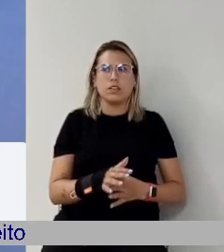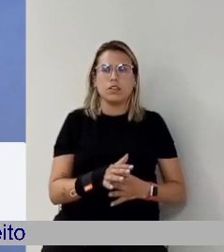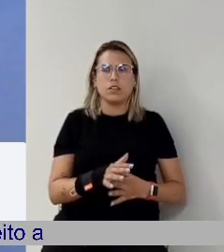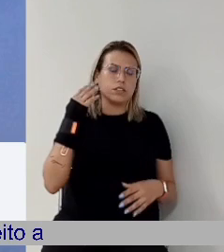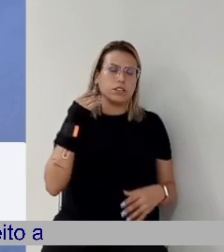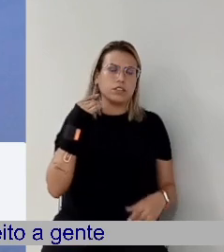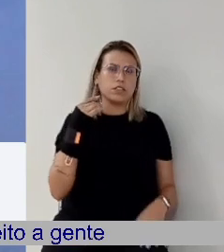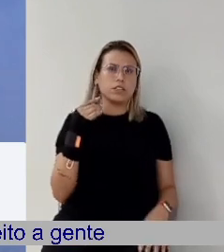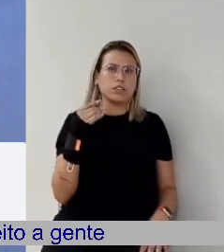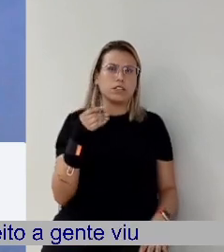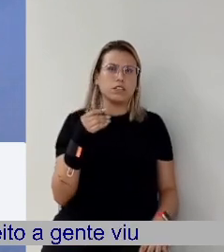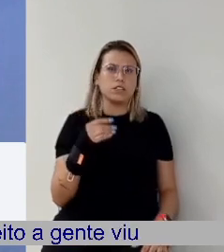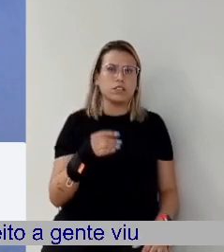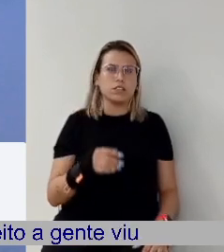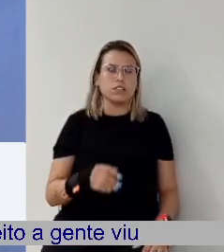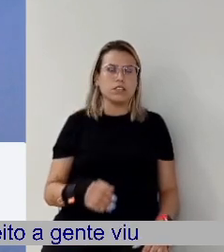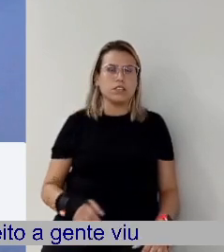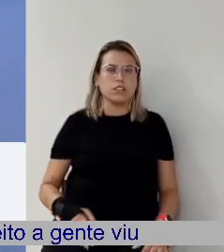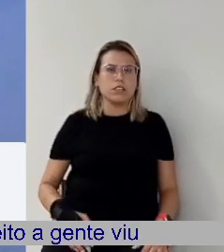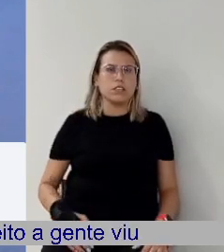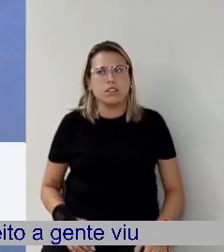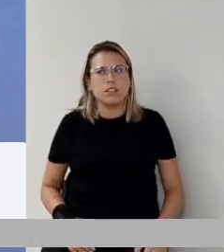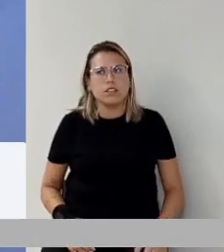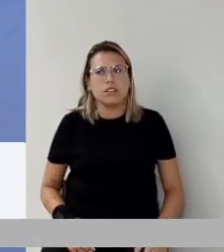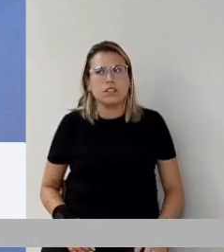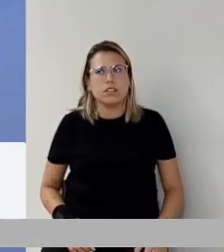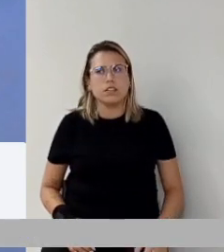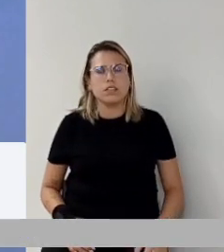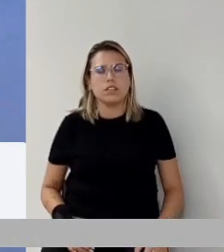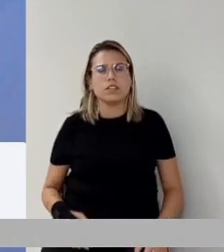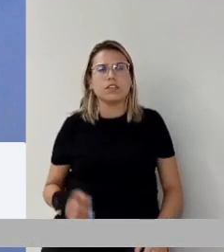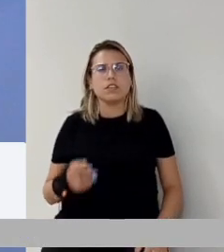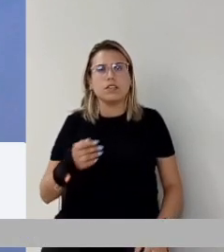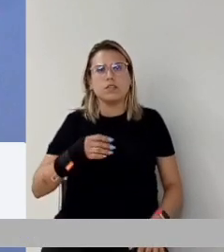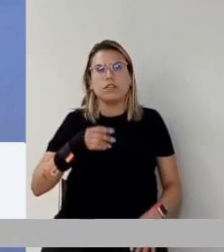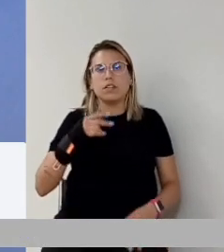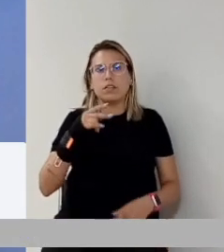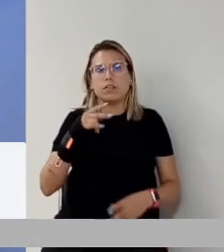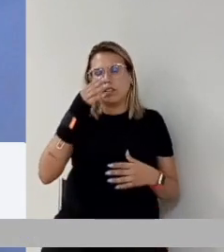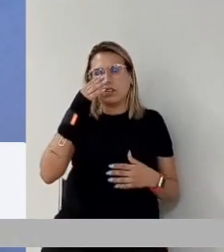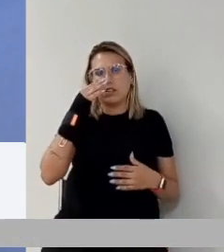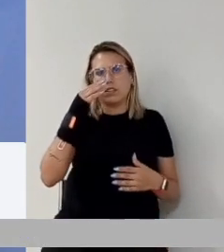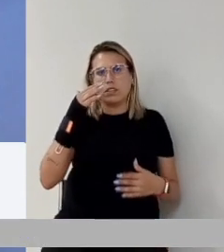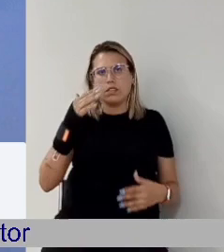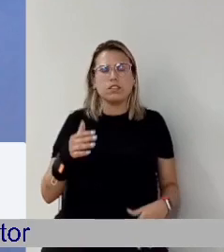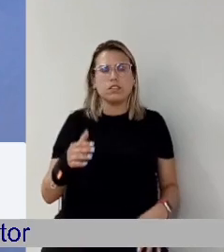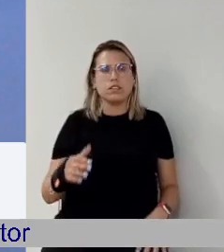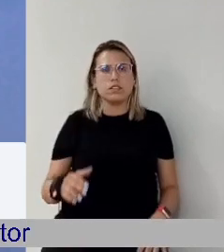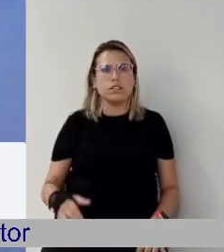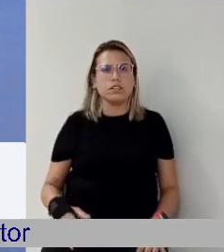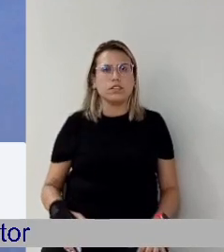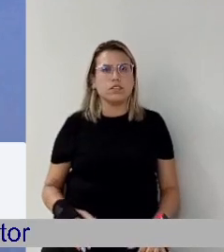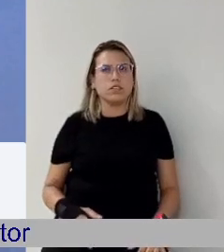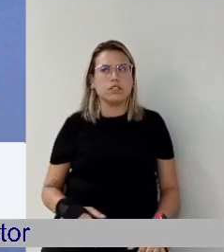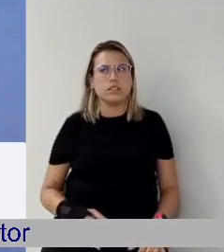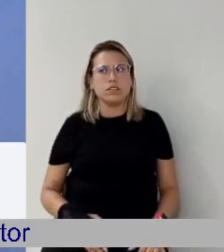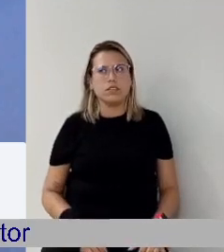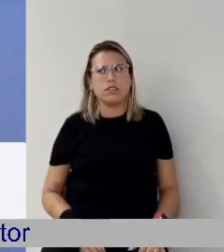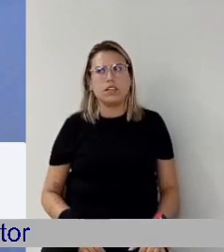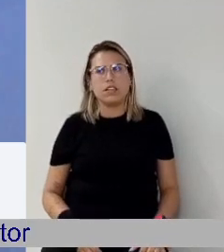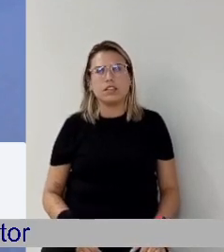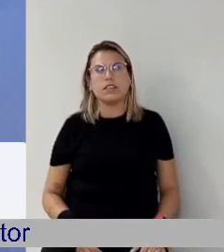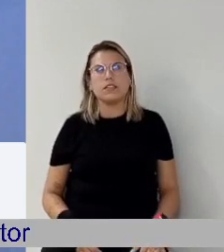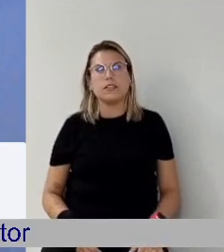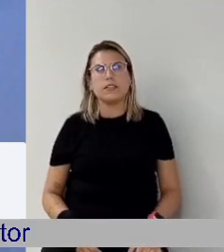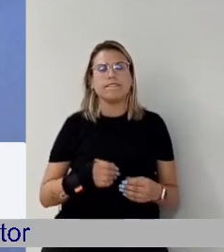a gente via viu de leico população agradecia lembrando n estou lembrando da do